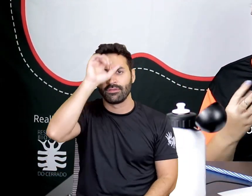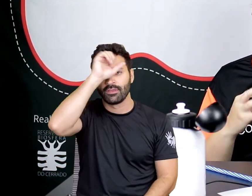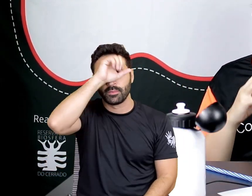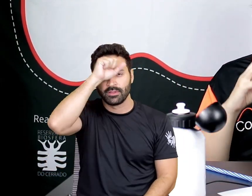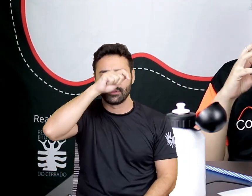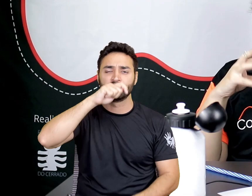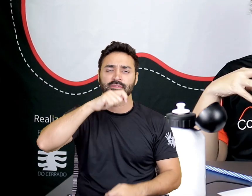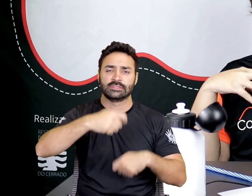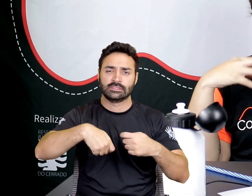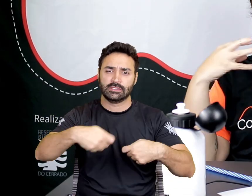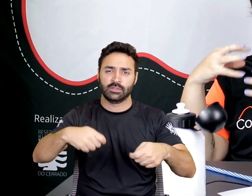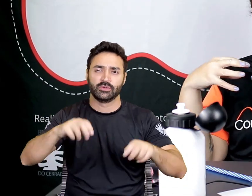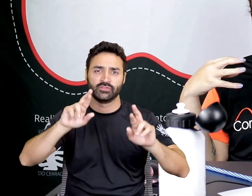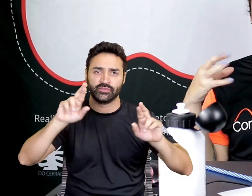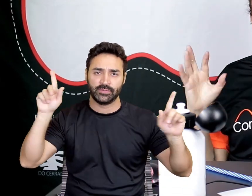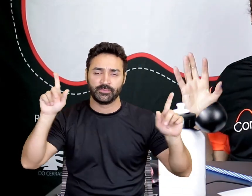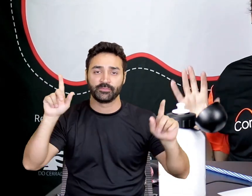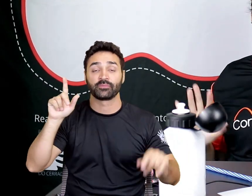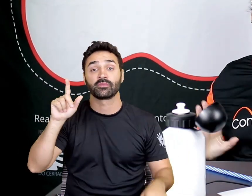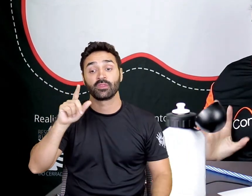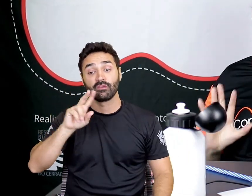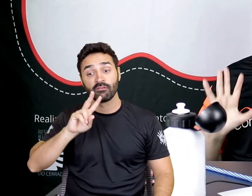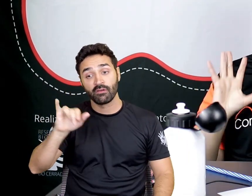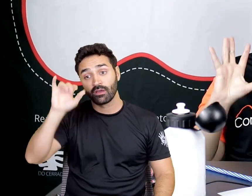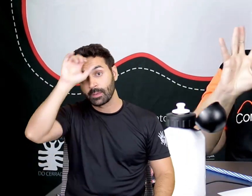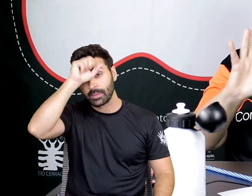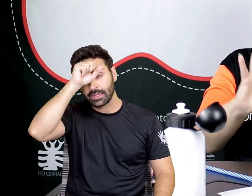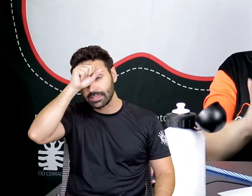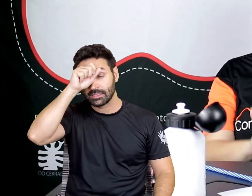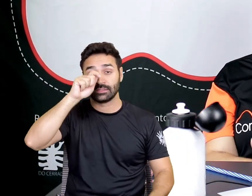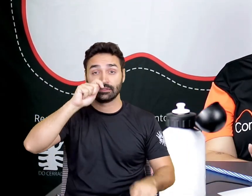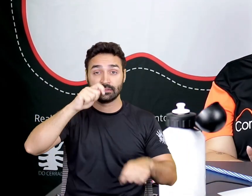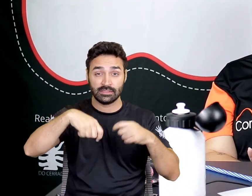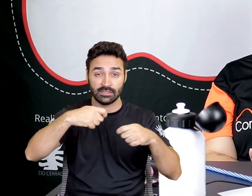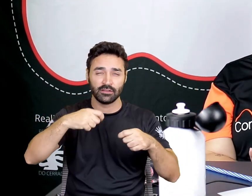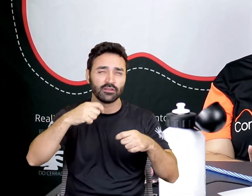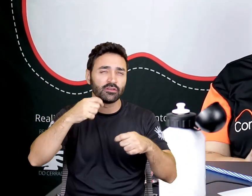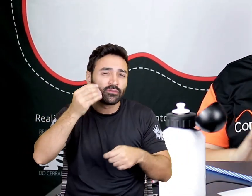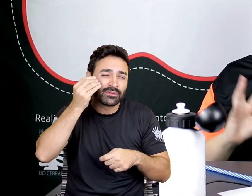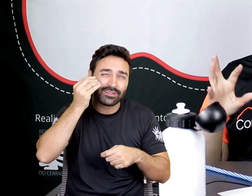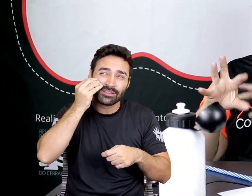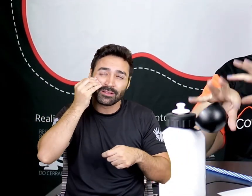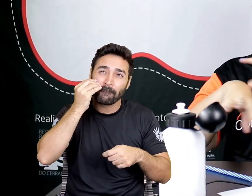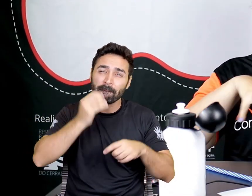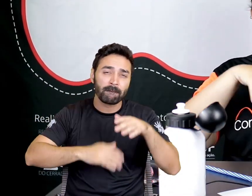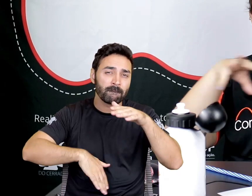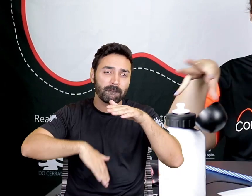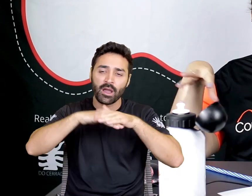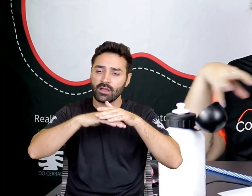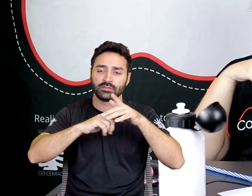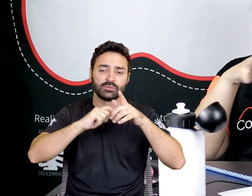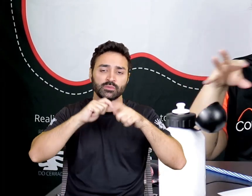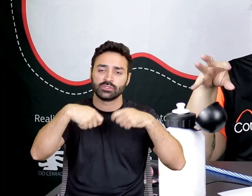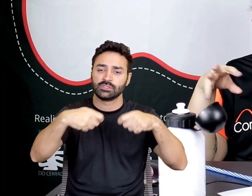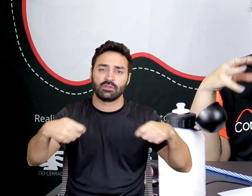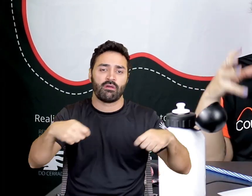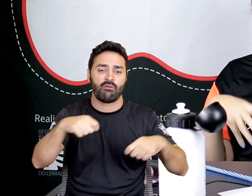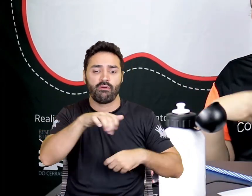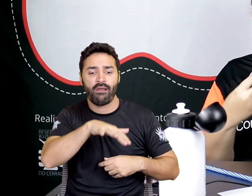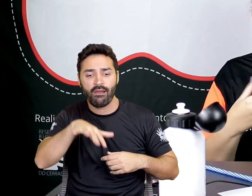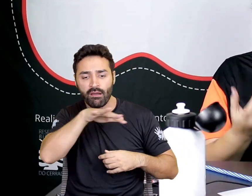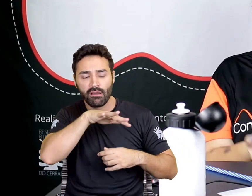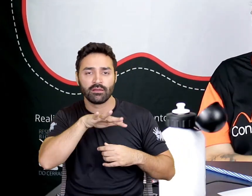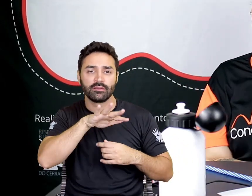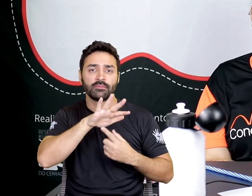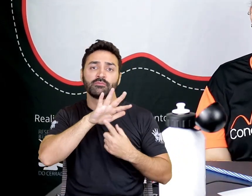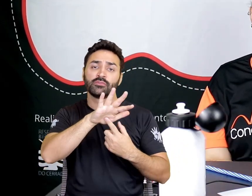sinais. Quando a gente for aprendendo os sinais, eu vou tentar trazer o máximo de sinais possíveis dentro daquele campo, mostrando